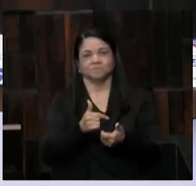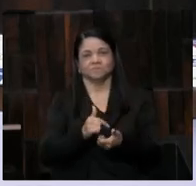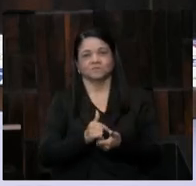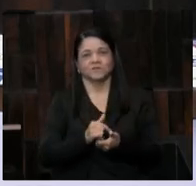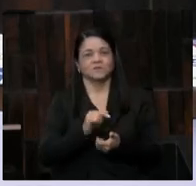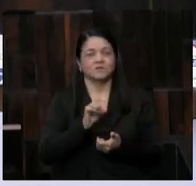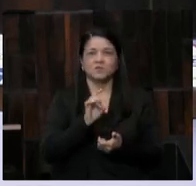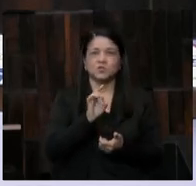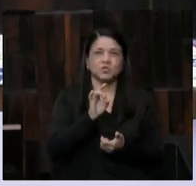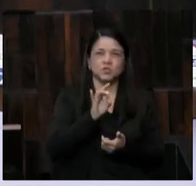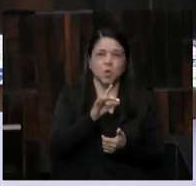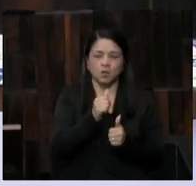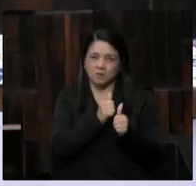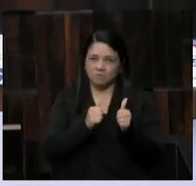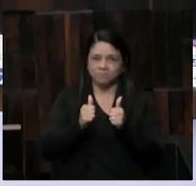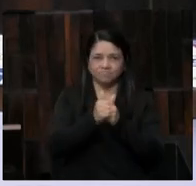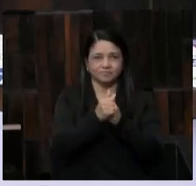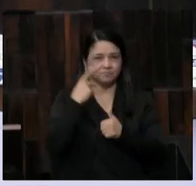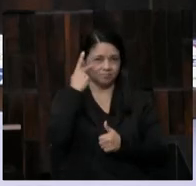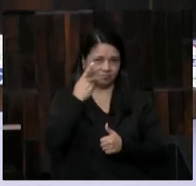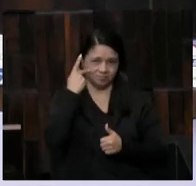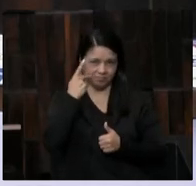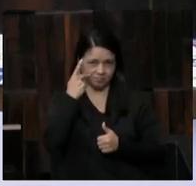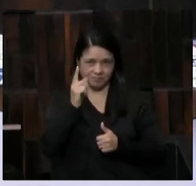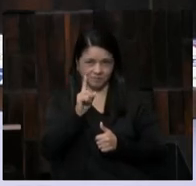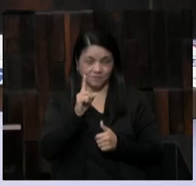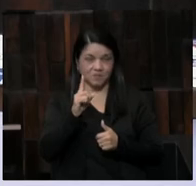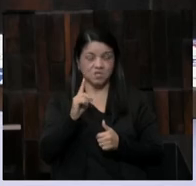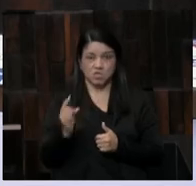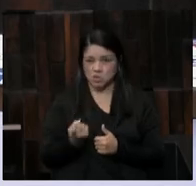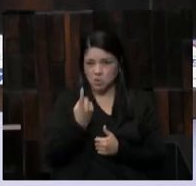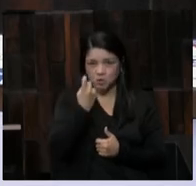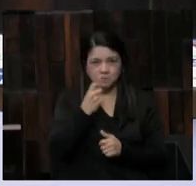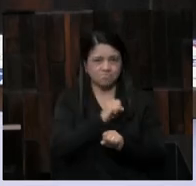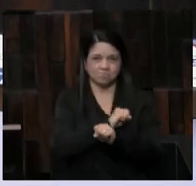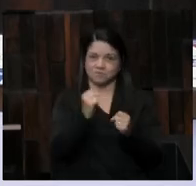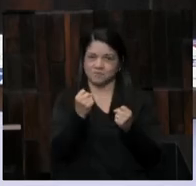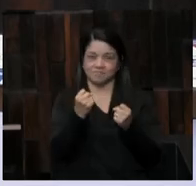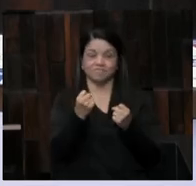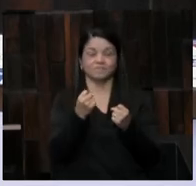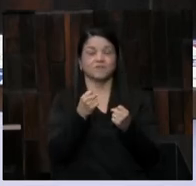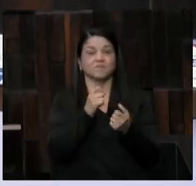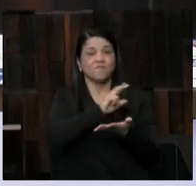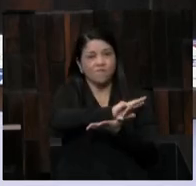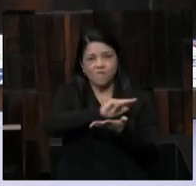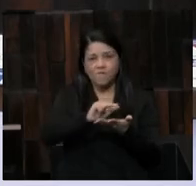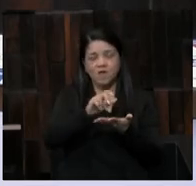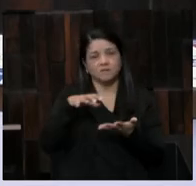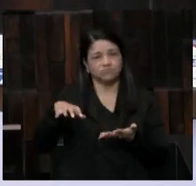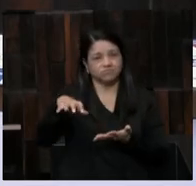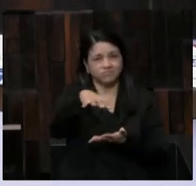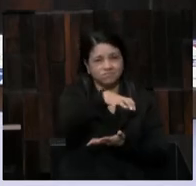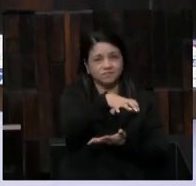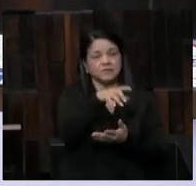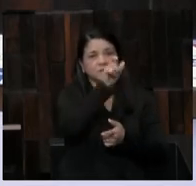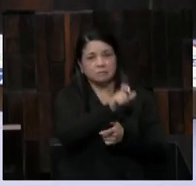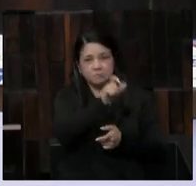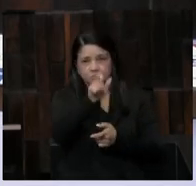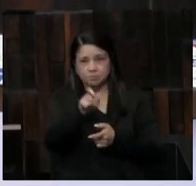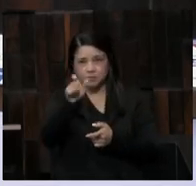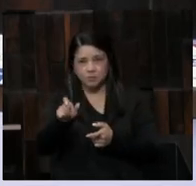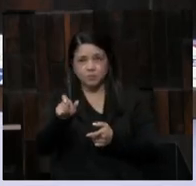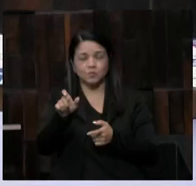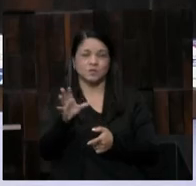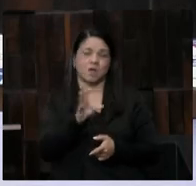não só da frente, porque eu digo que sozinho não somos nada, dos vários entes e principalmente das pessoas que têm amor